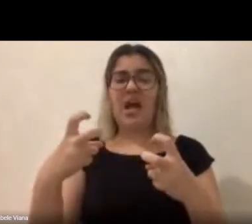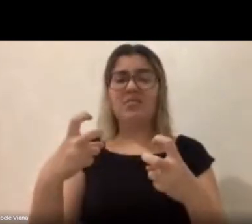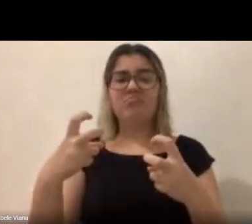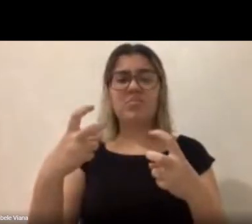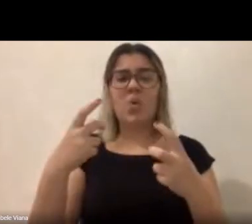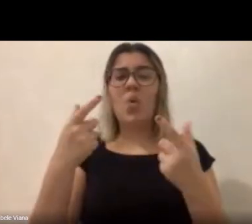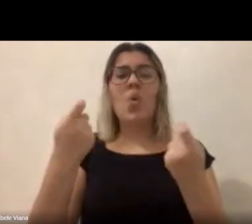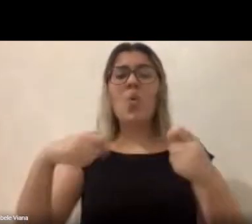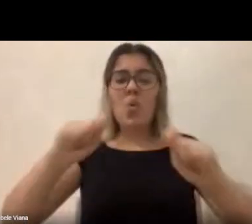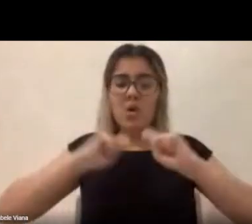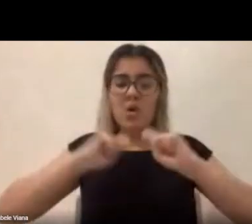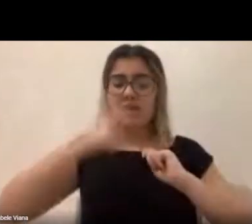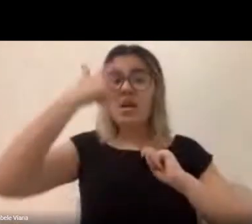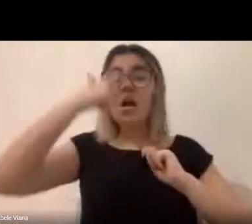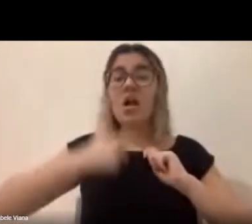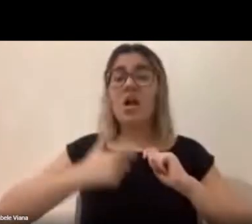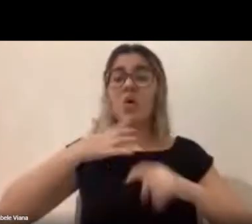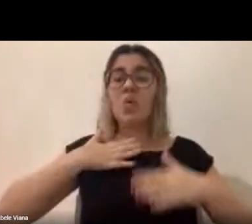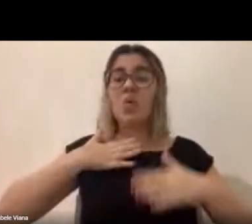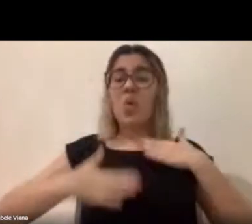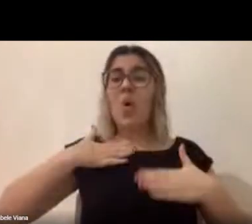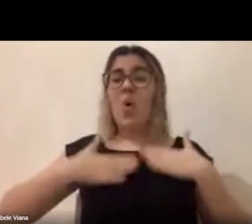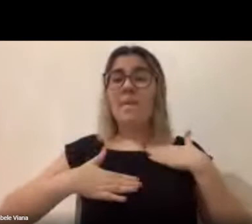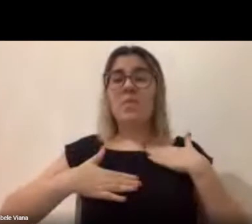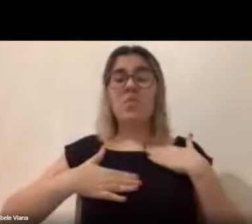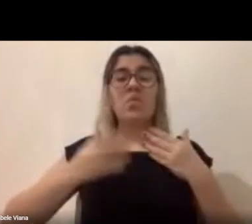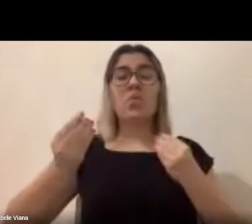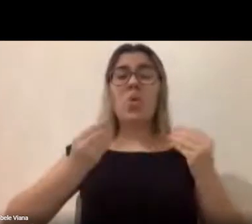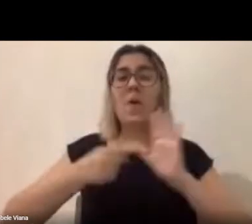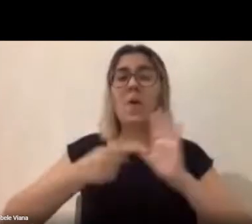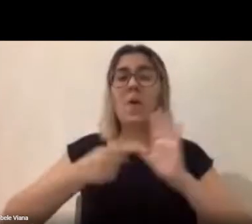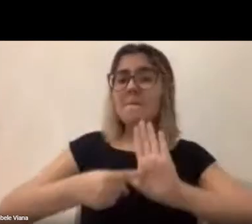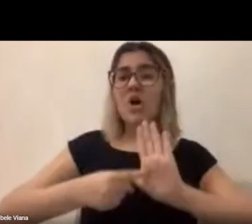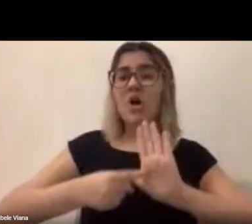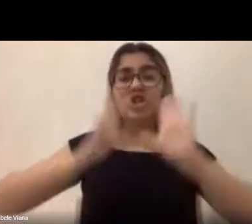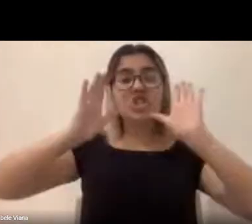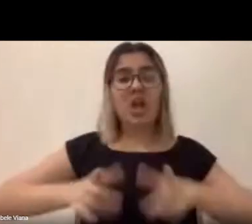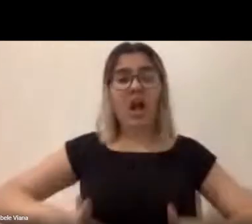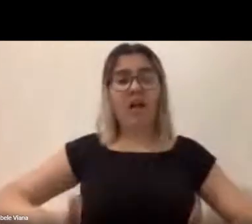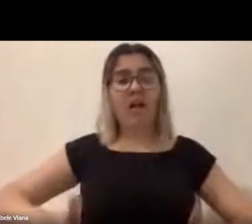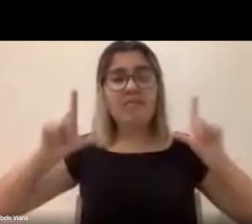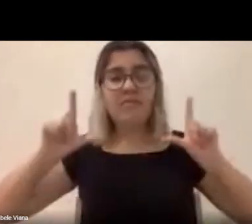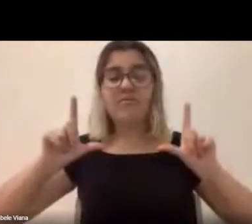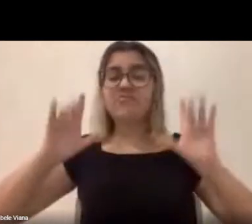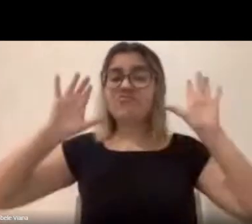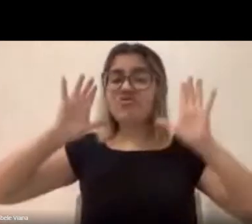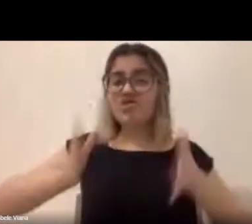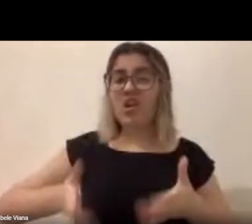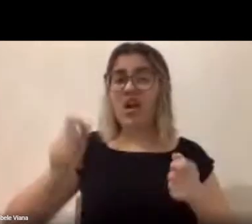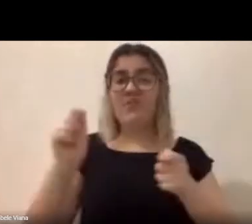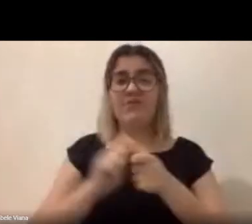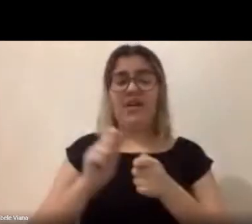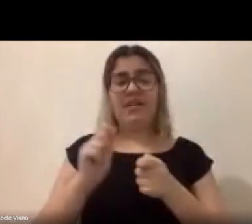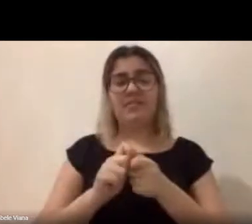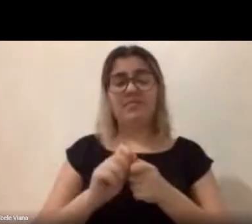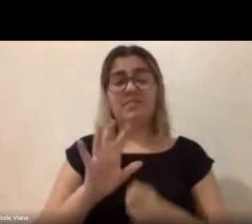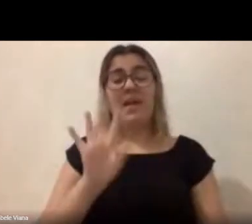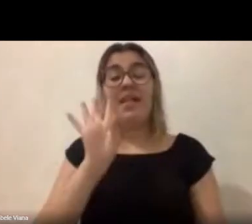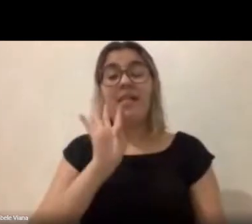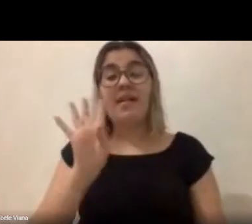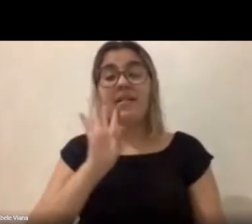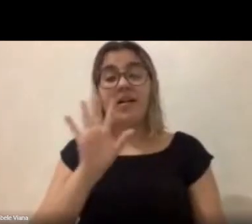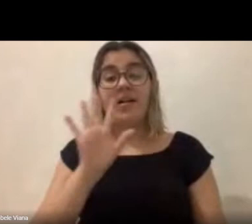se mostra, ou já faz, ou é bem legal, porque eu estava lembrando na hora que eu estava lendo também do texto